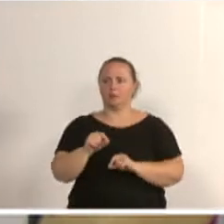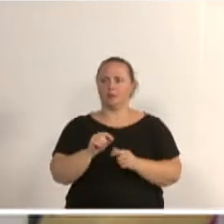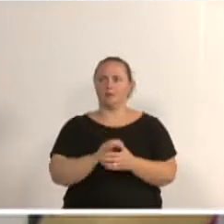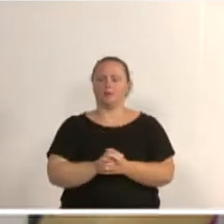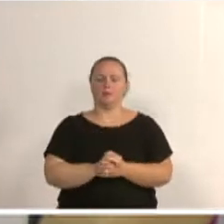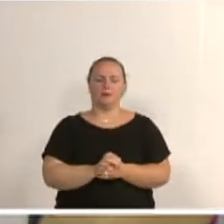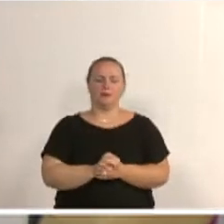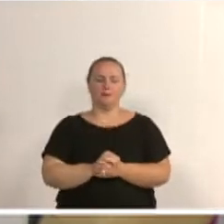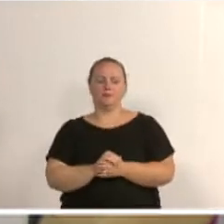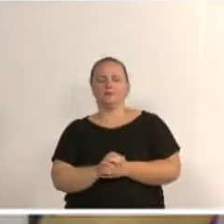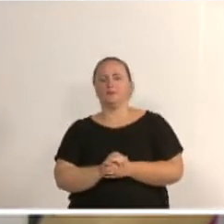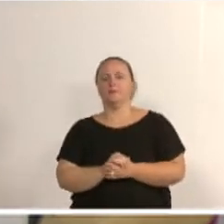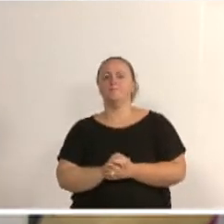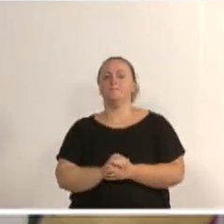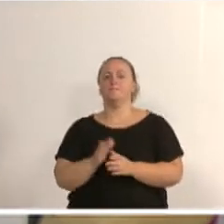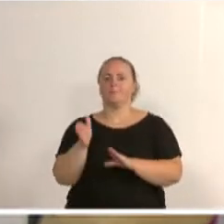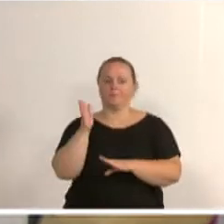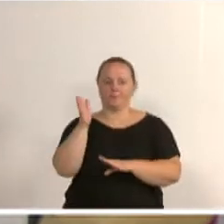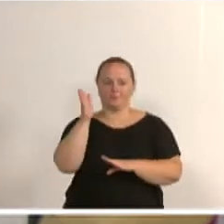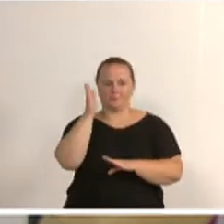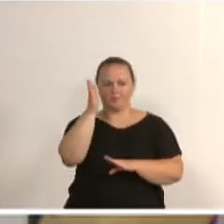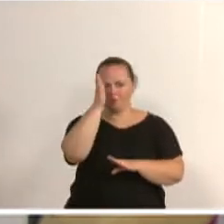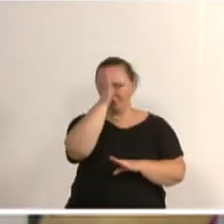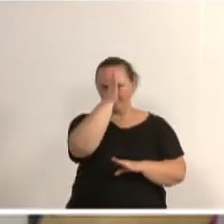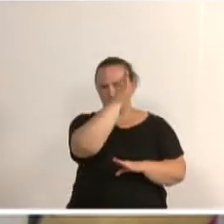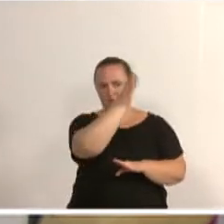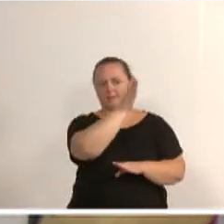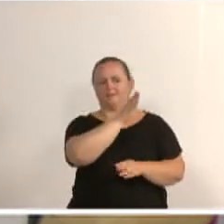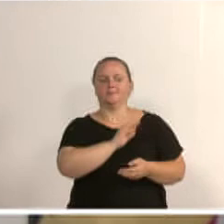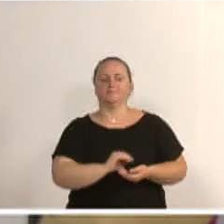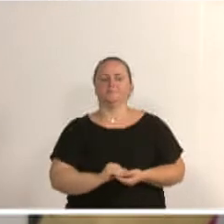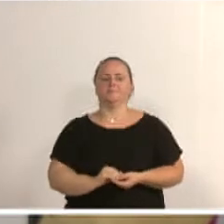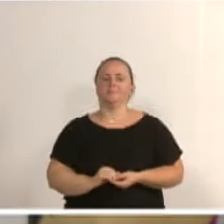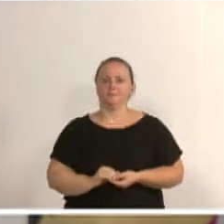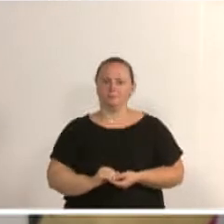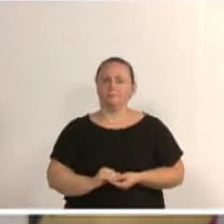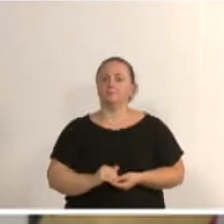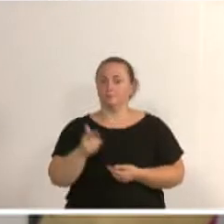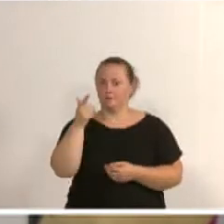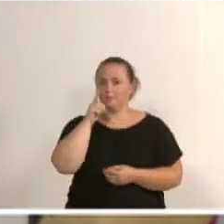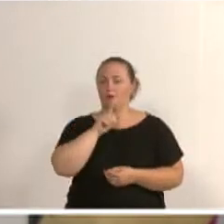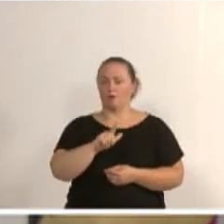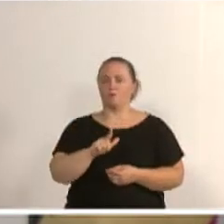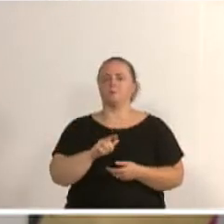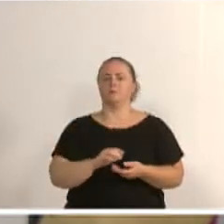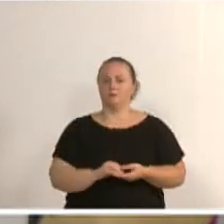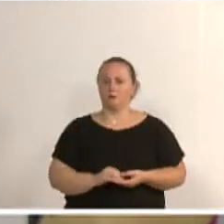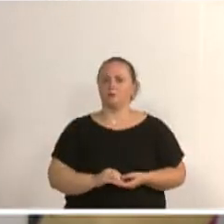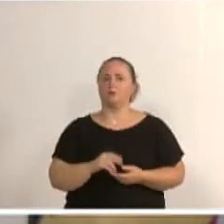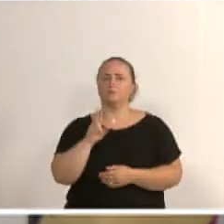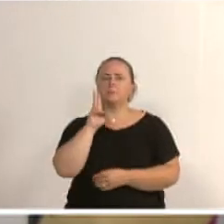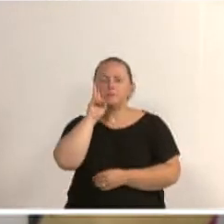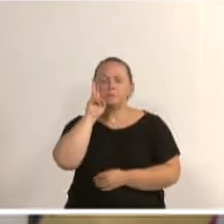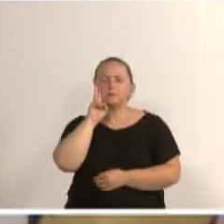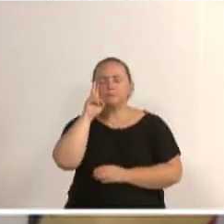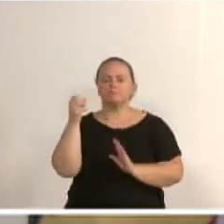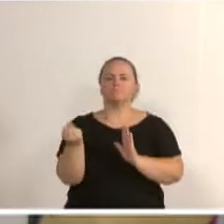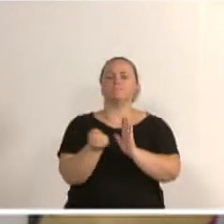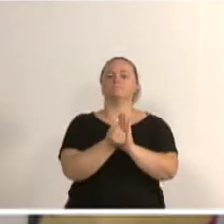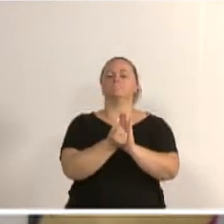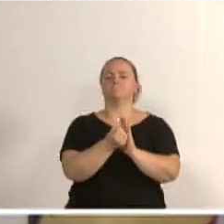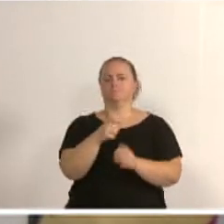levamos esse ônibus, né, para todos os setores da nossa cidade. Então, tivemos uma grande história no transporte